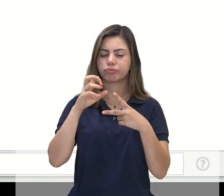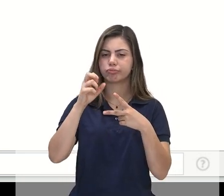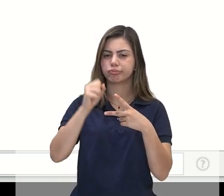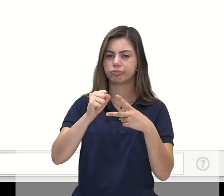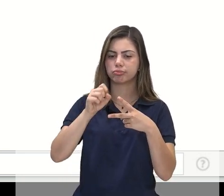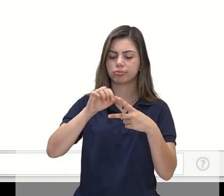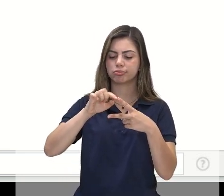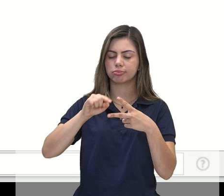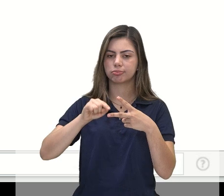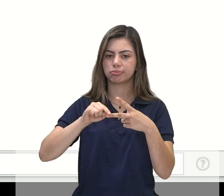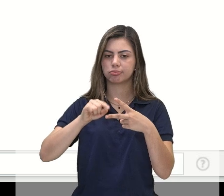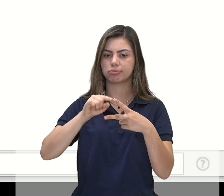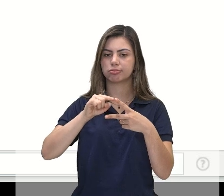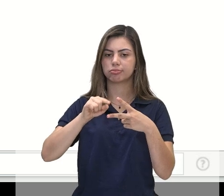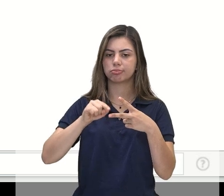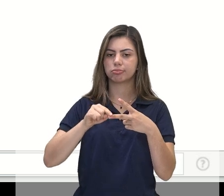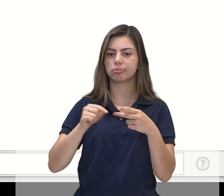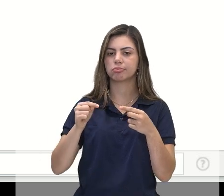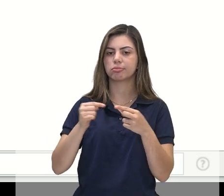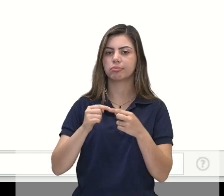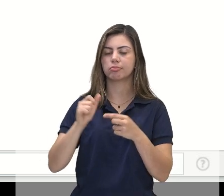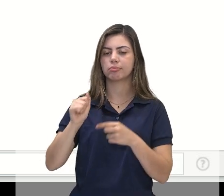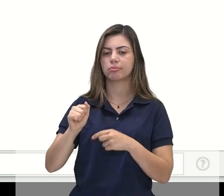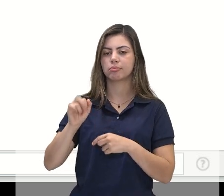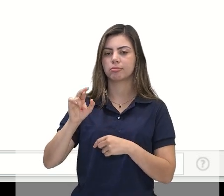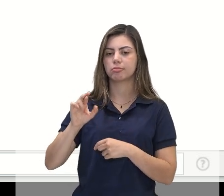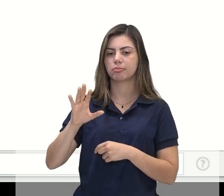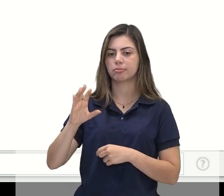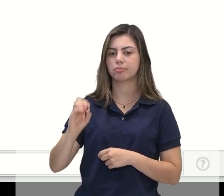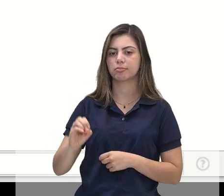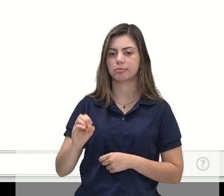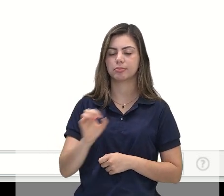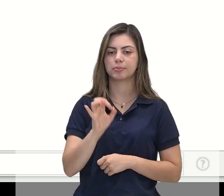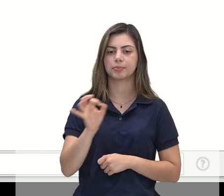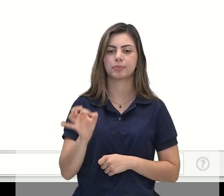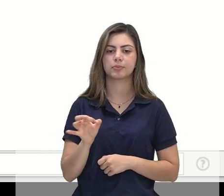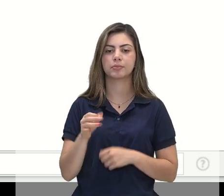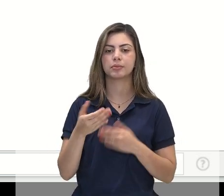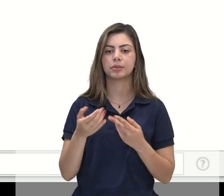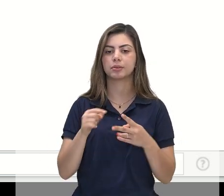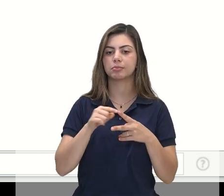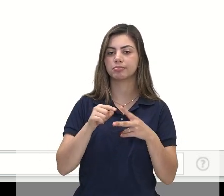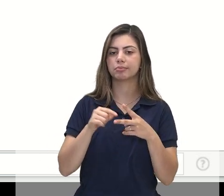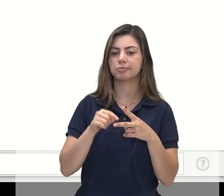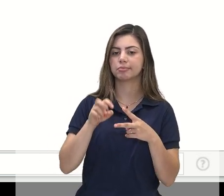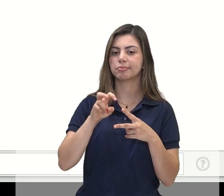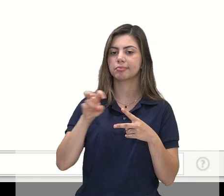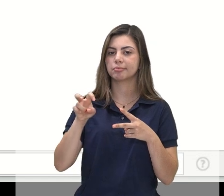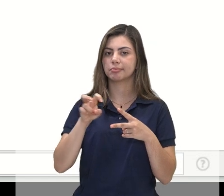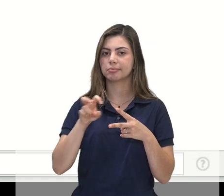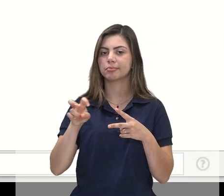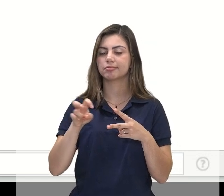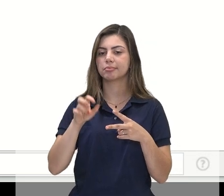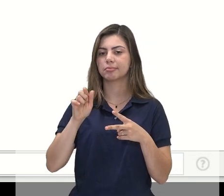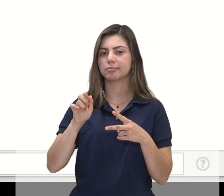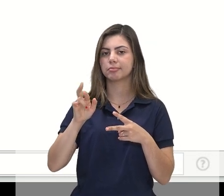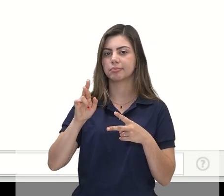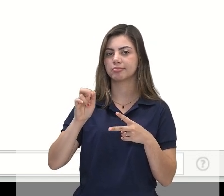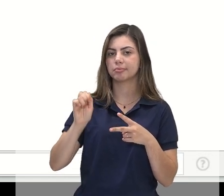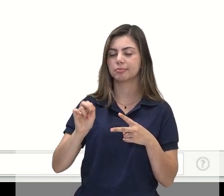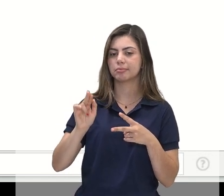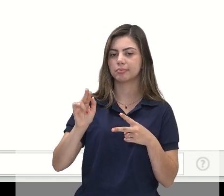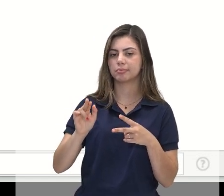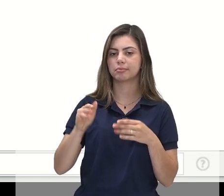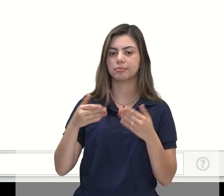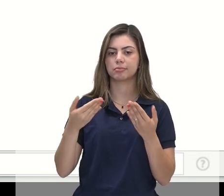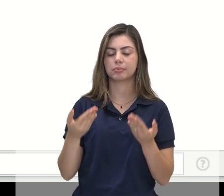aqui o nosso arco aqui, que no caso aqui, ó, está medindo 55 graus. Então, independente aqui, ó, de